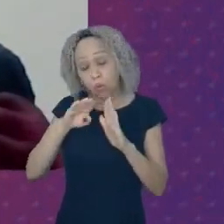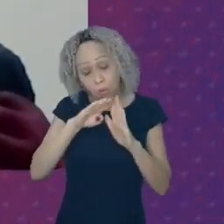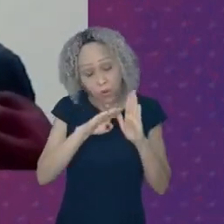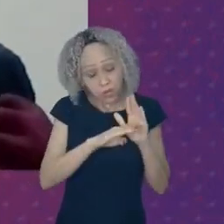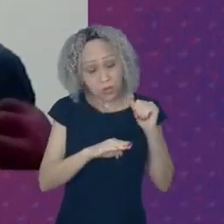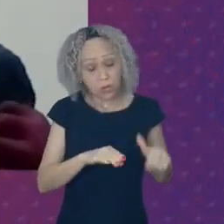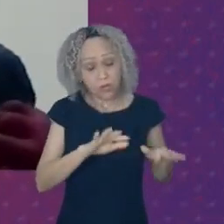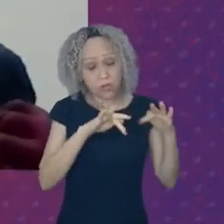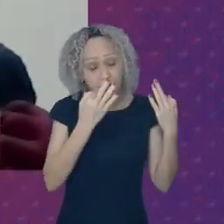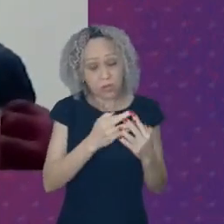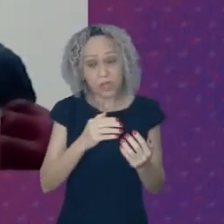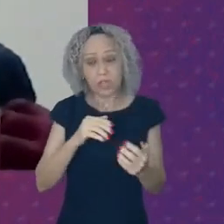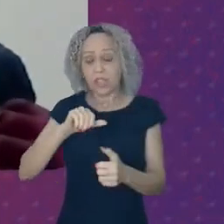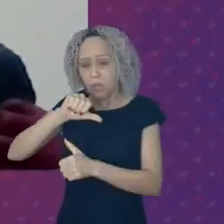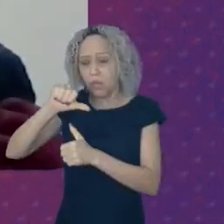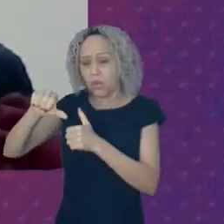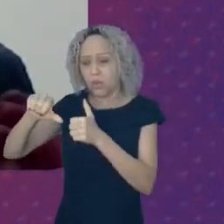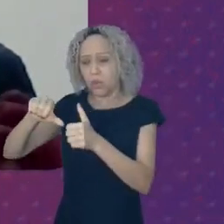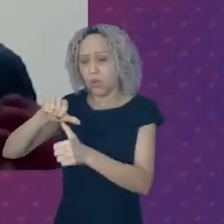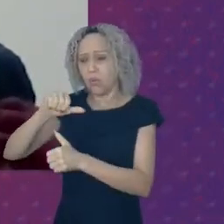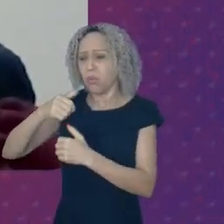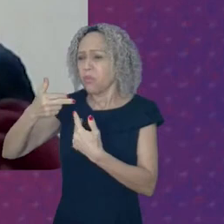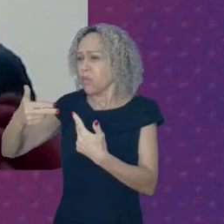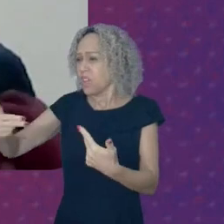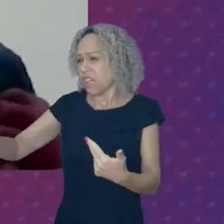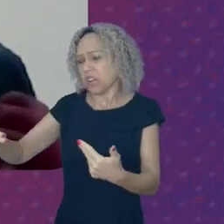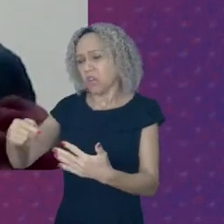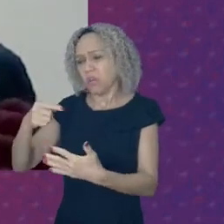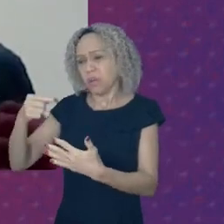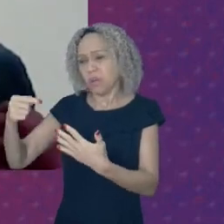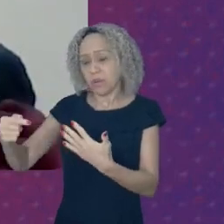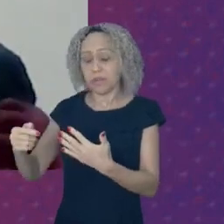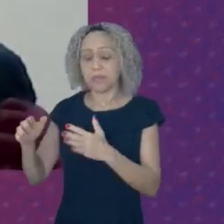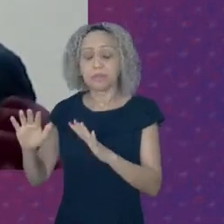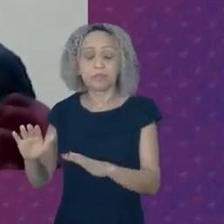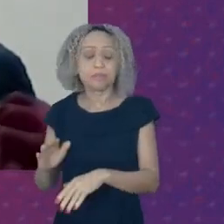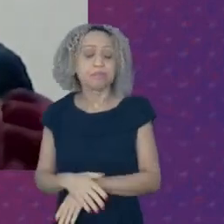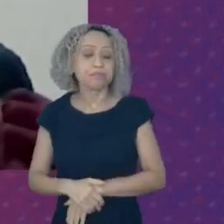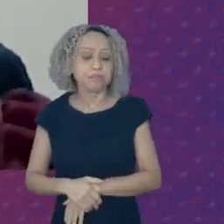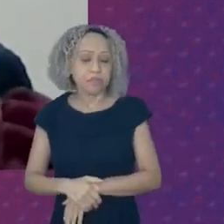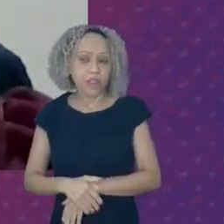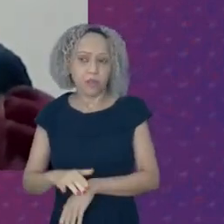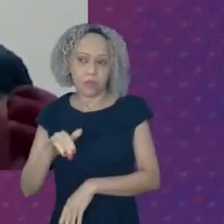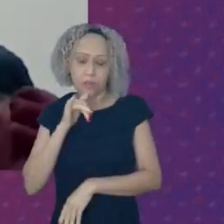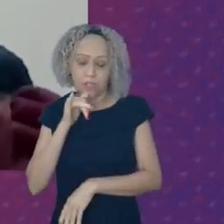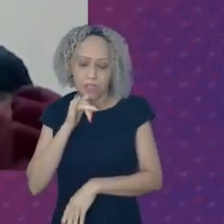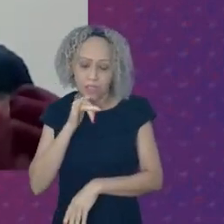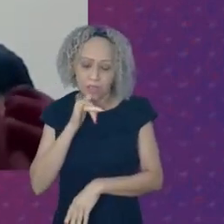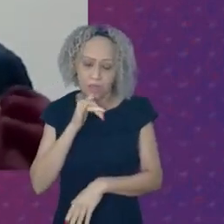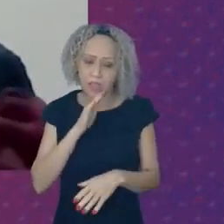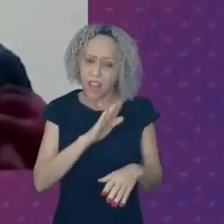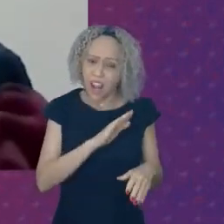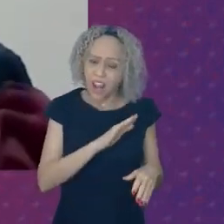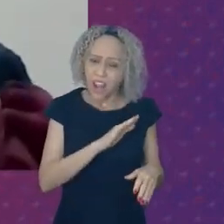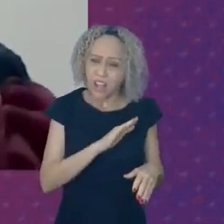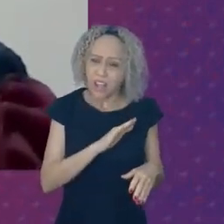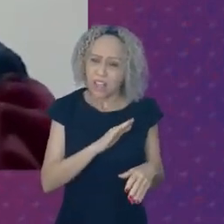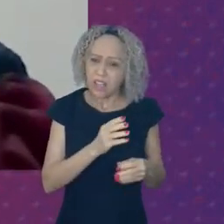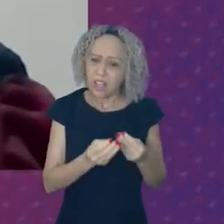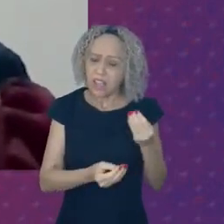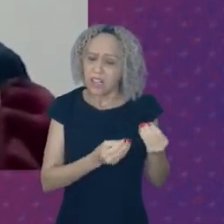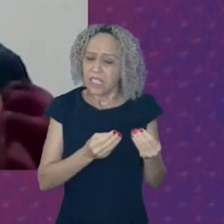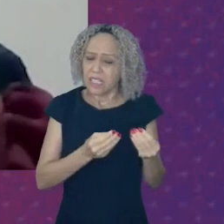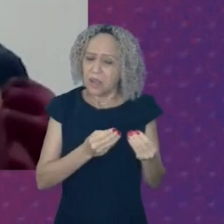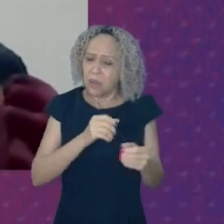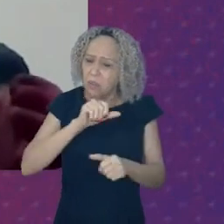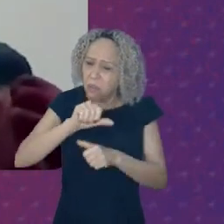inclusive tirando essas condicionalidades que se apresenta desde o nascimento do Bolsa Família como uma